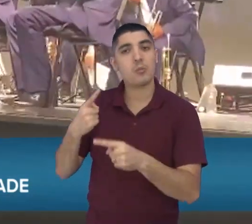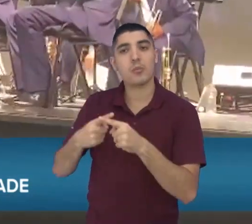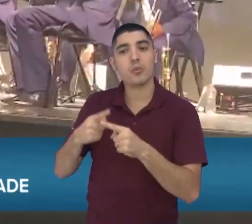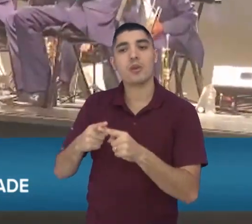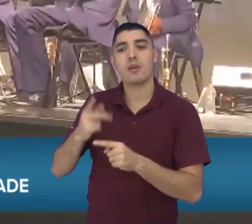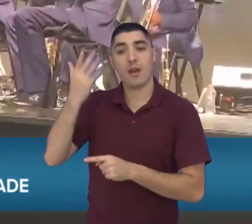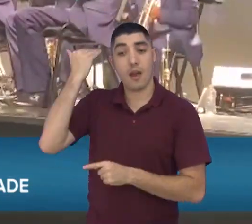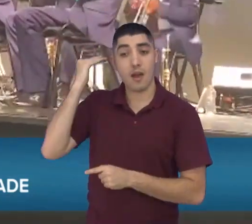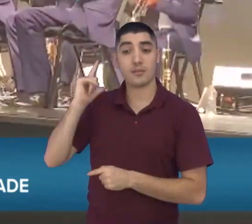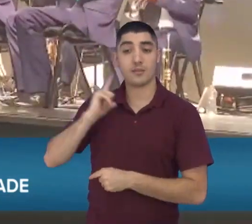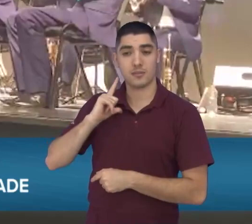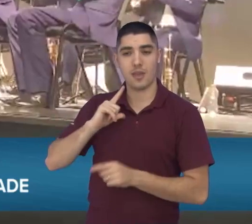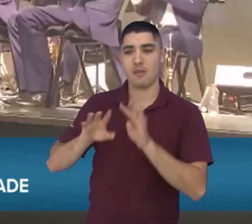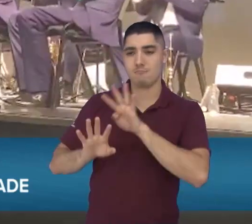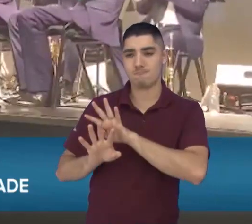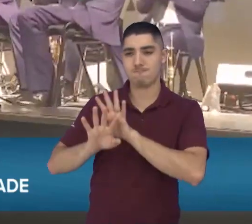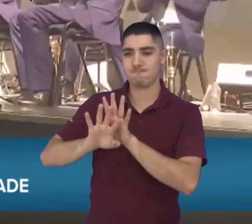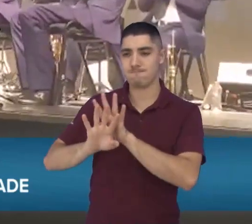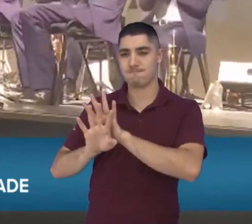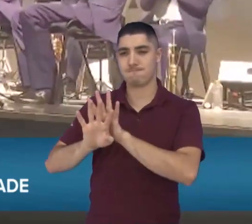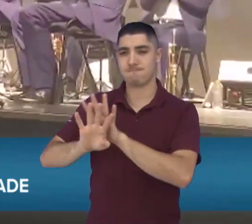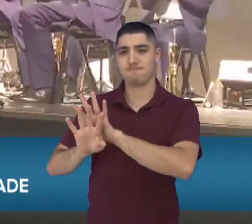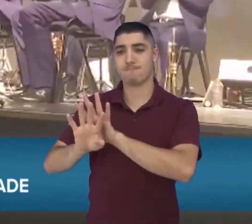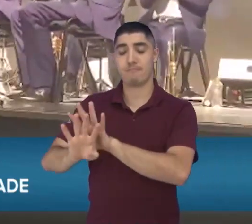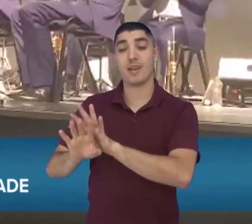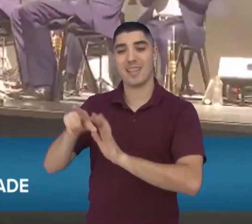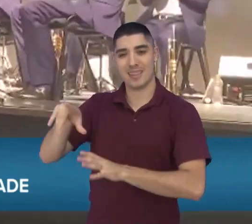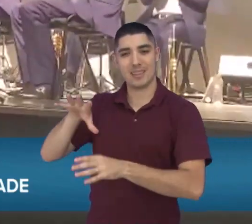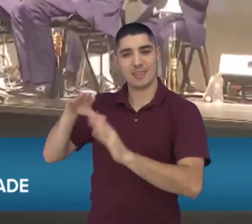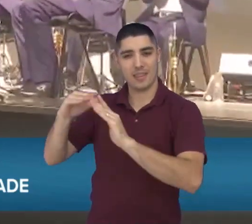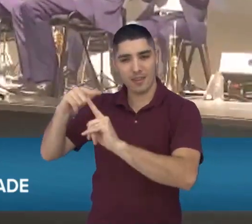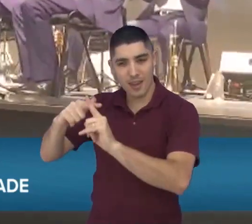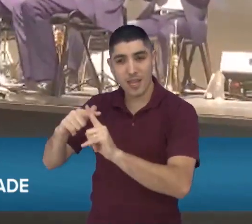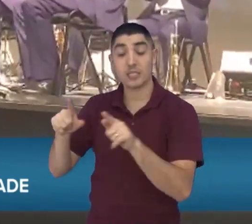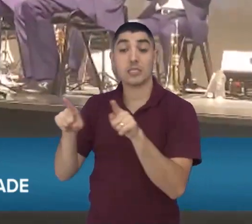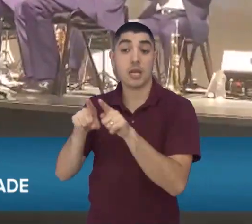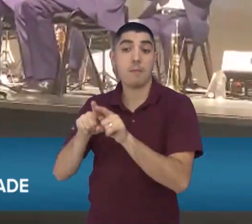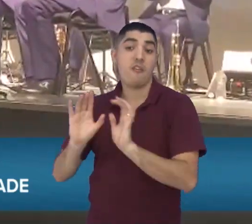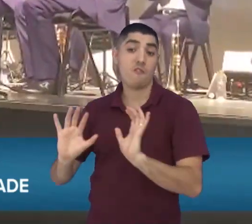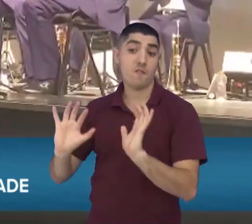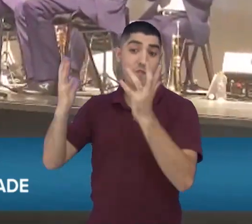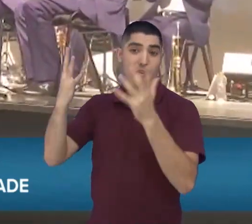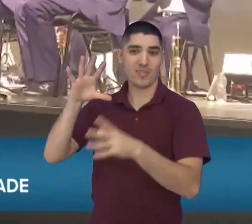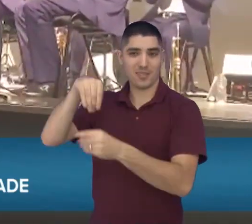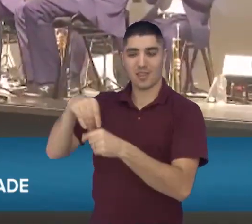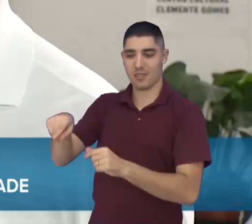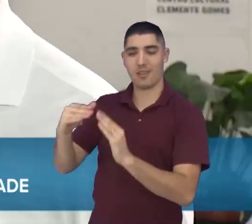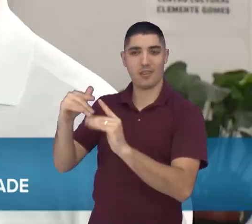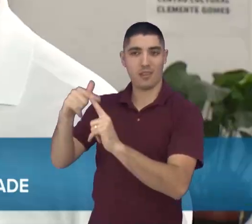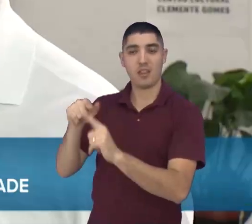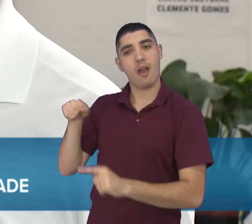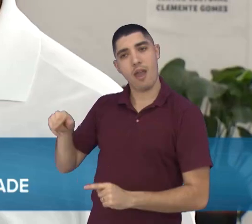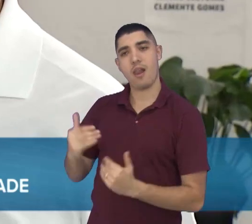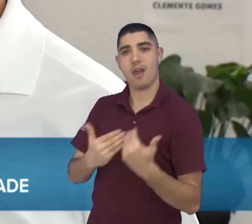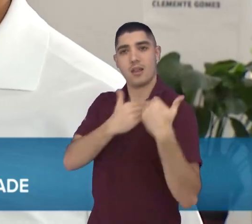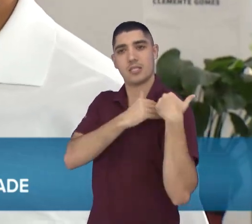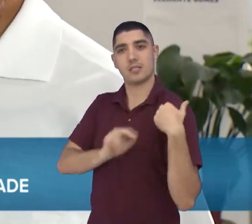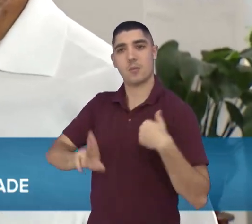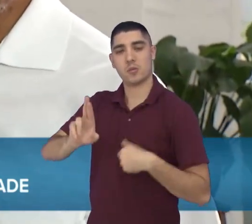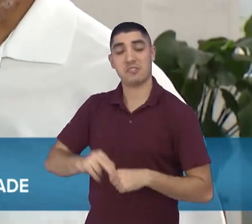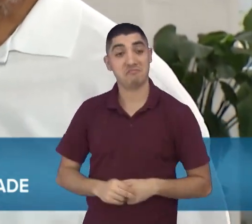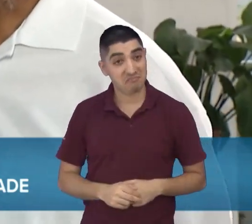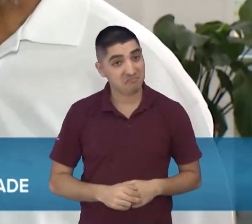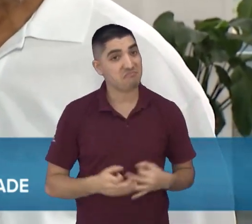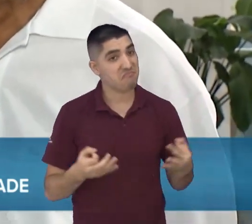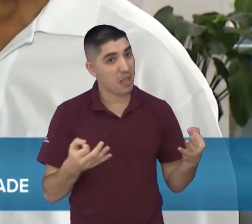procissões de Santana e as quermesses, tocar nas quermesses, as festas que tinha no Santana. Perfeito, maestro.